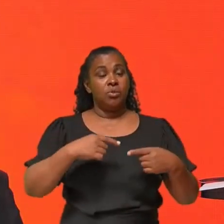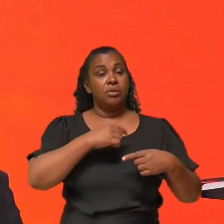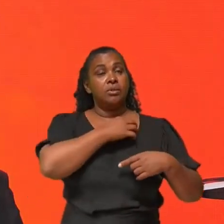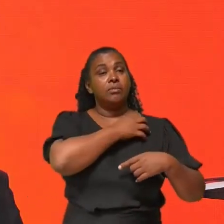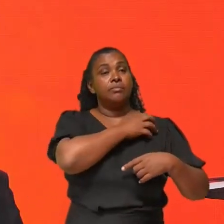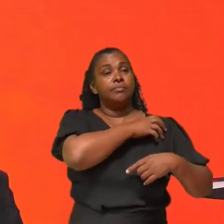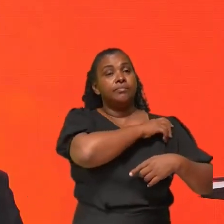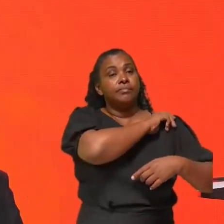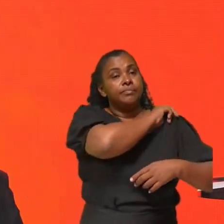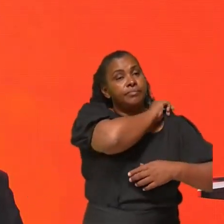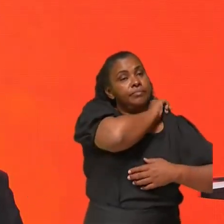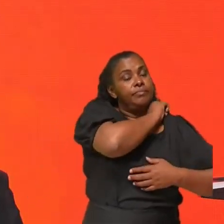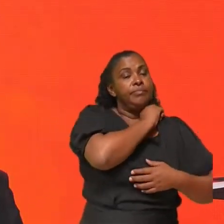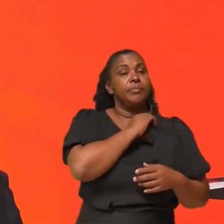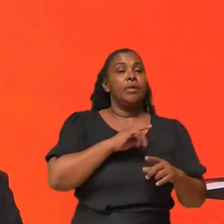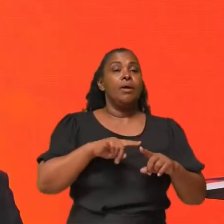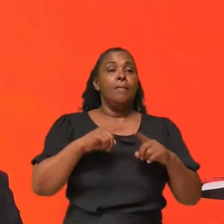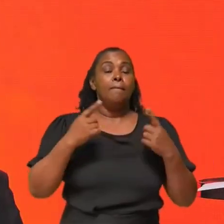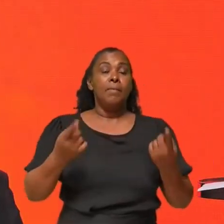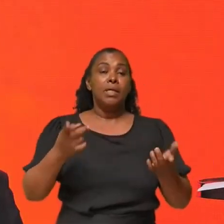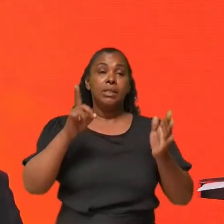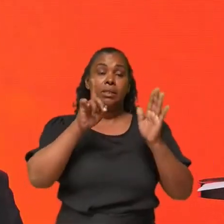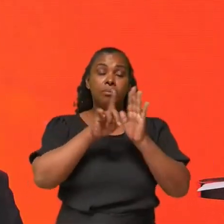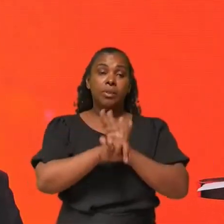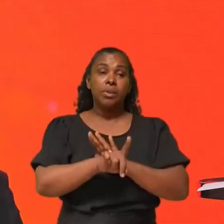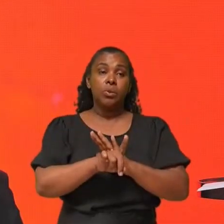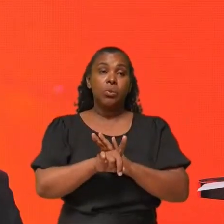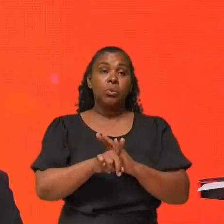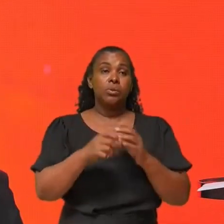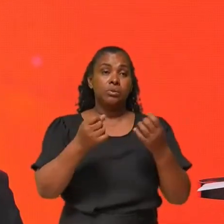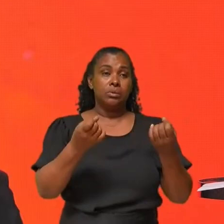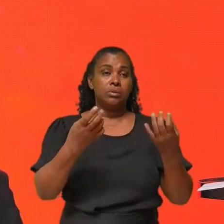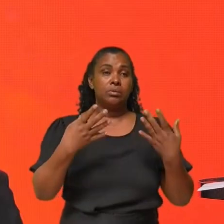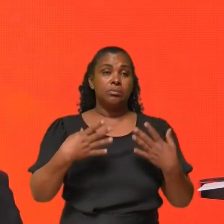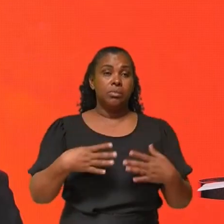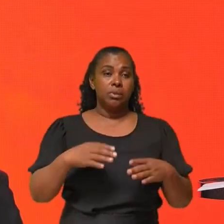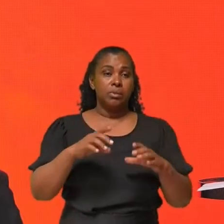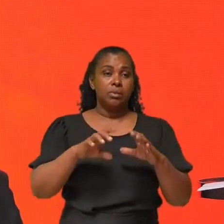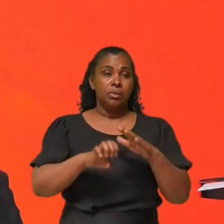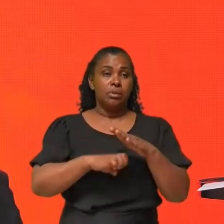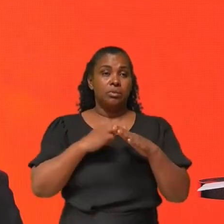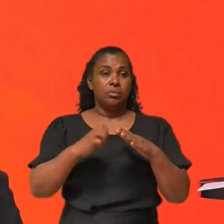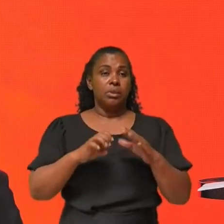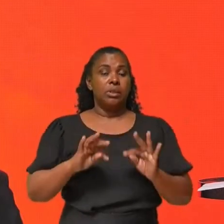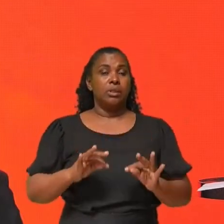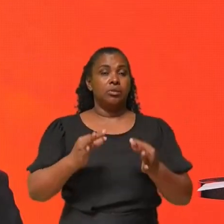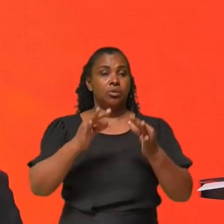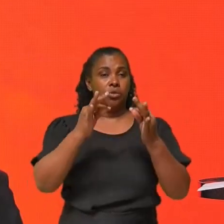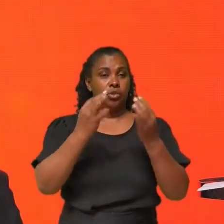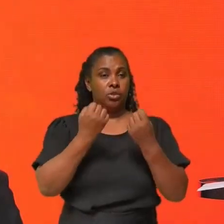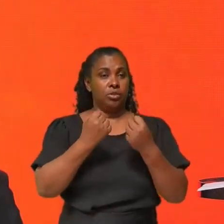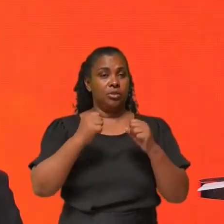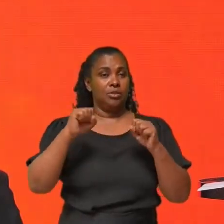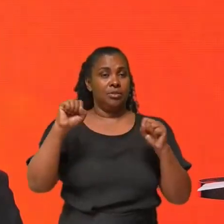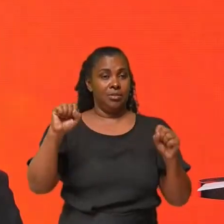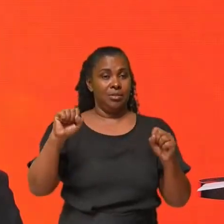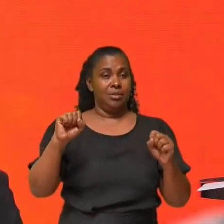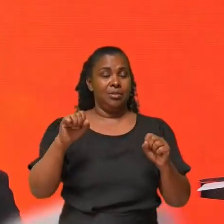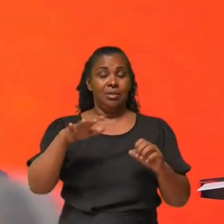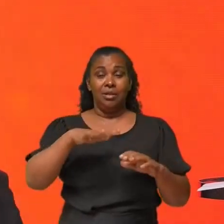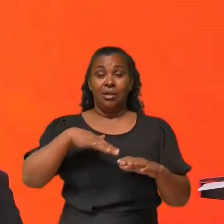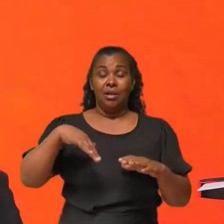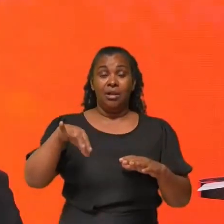da pergunta, que fala sobre as Big Techs, eu acho que é importante que a gente compreenda que as Big Techs são uma grande máquina de transformar